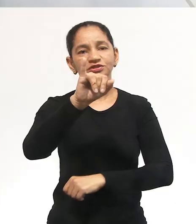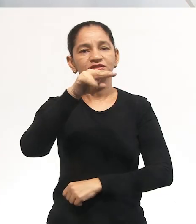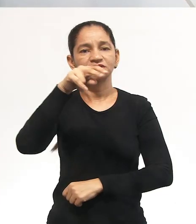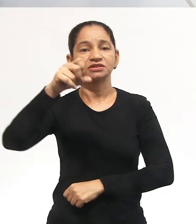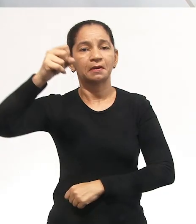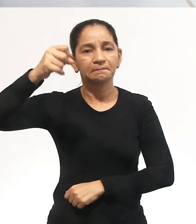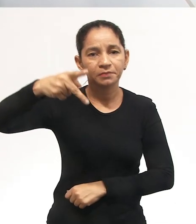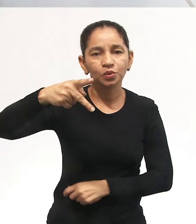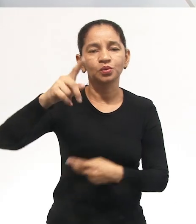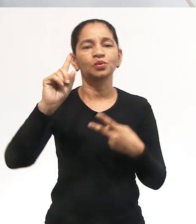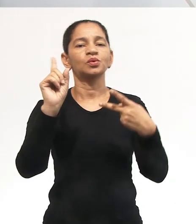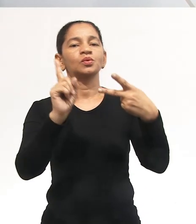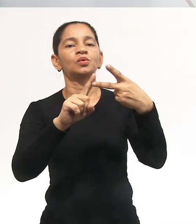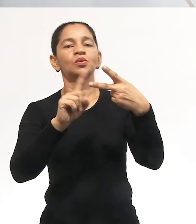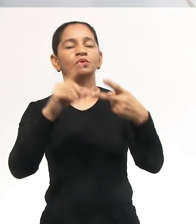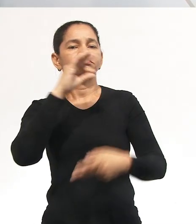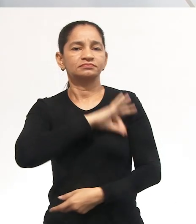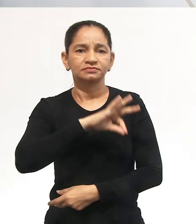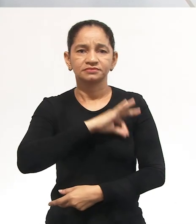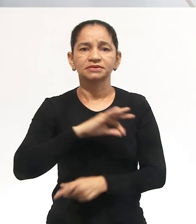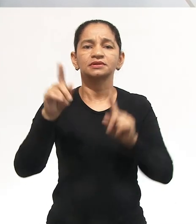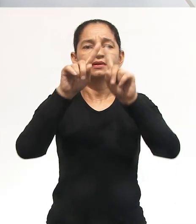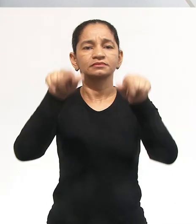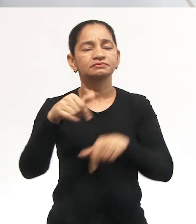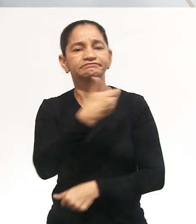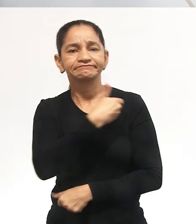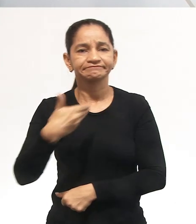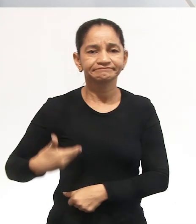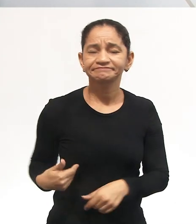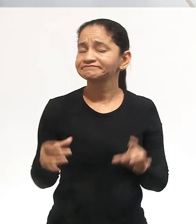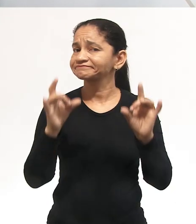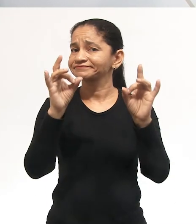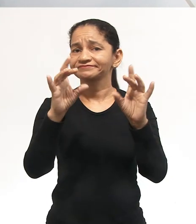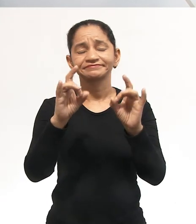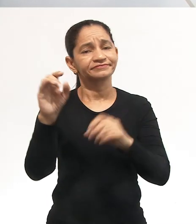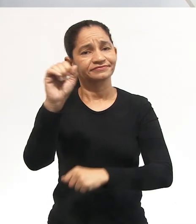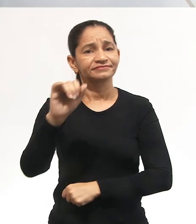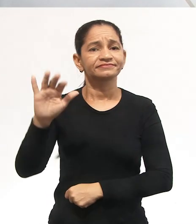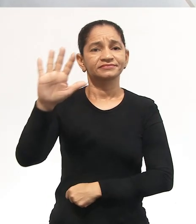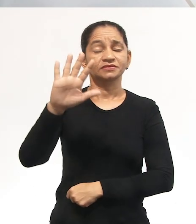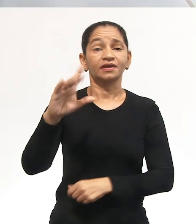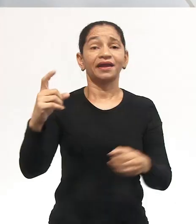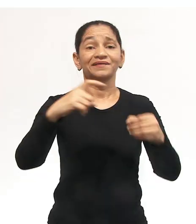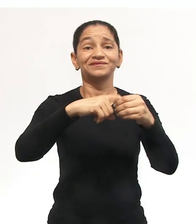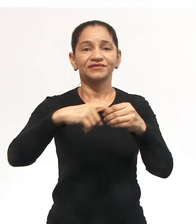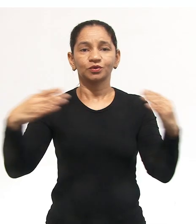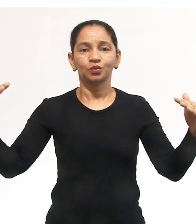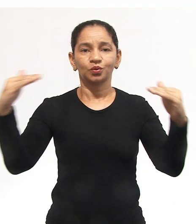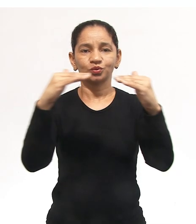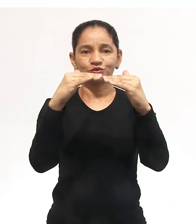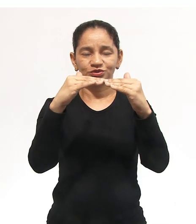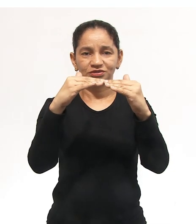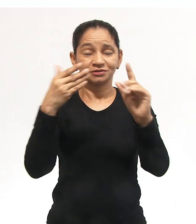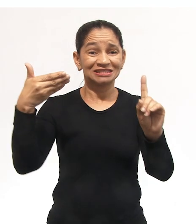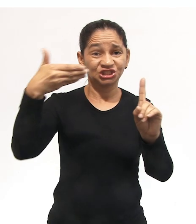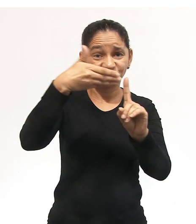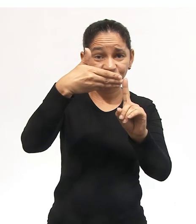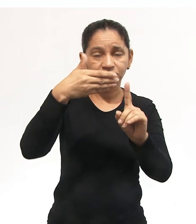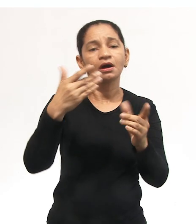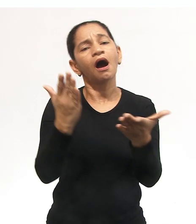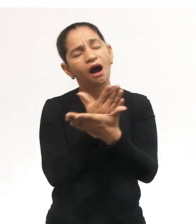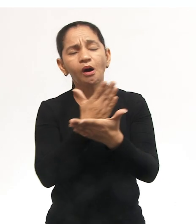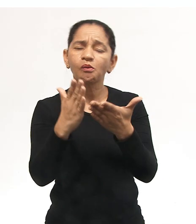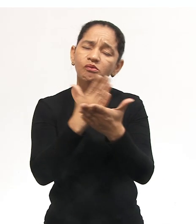na aposentadoria, no salário dos servidores, né? Tá? Então, é isso aqui que é a regra de vinculação, só para aqueles casos